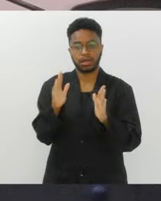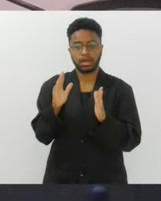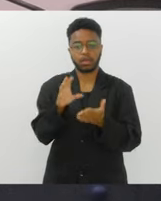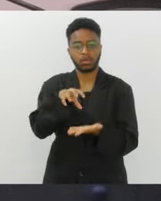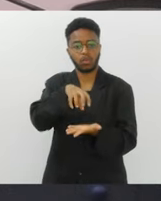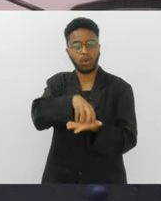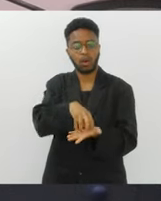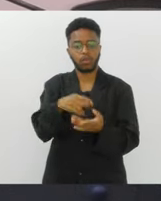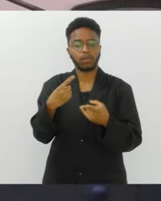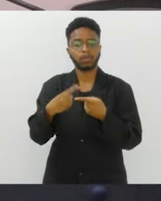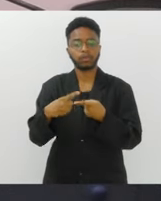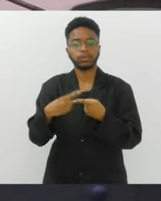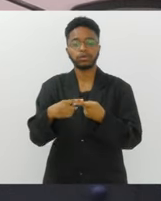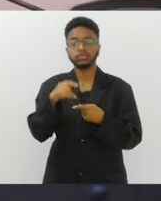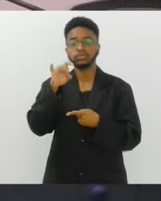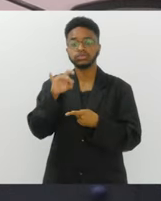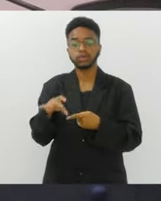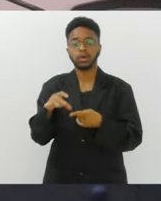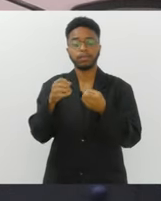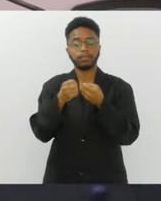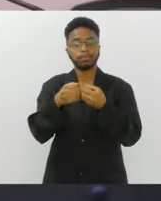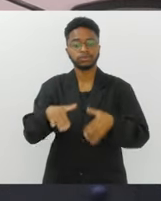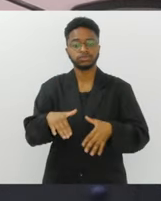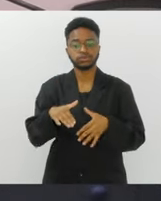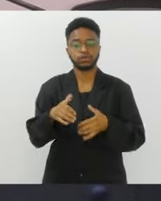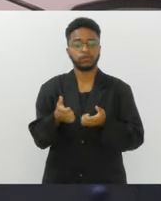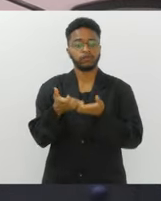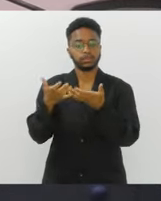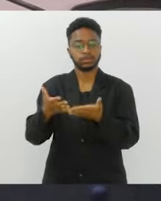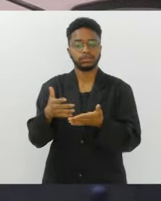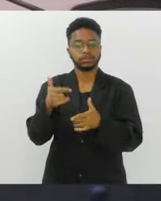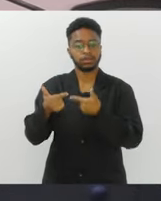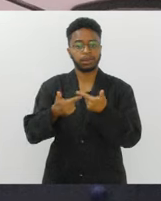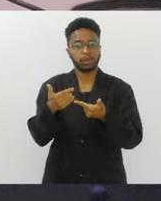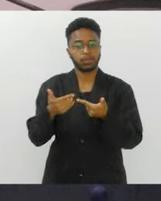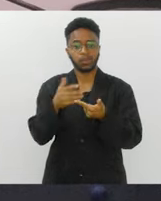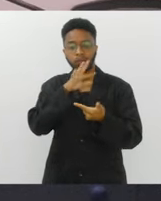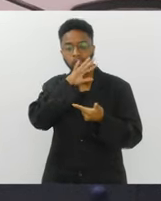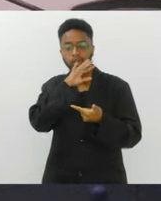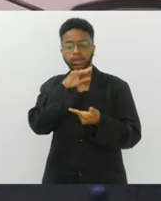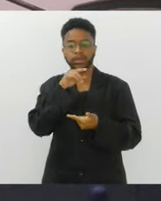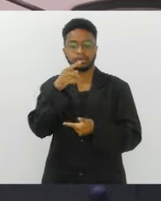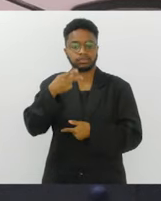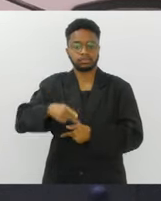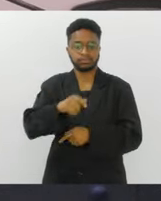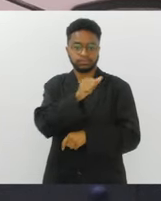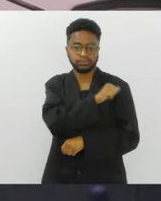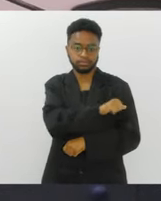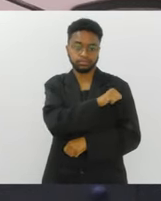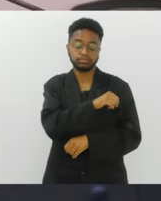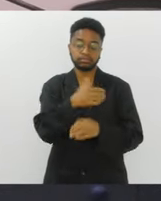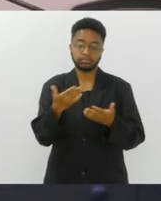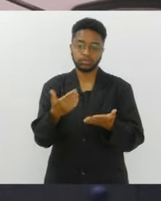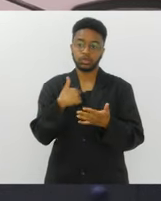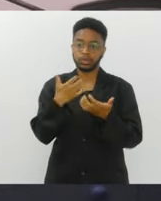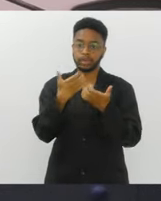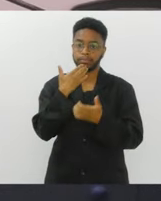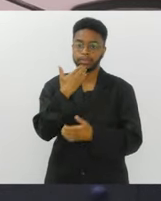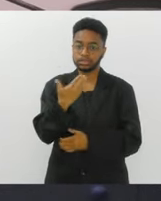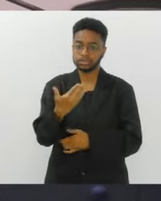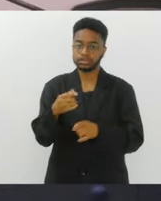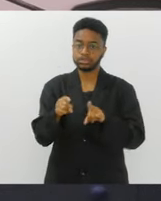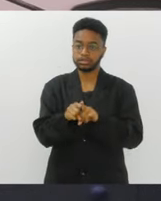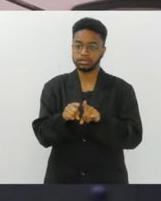órgão que vem prestando um péssimo serviço público em nosso Estado. Então, eu queria fazer esse pedido, deputado, que